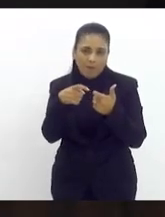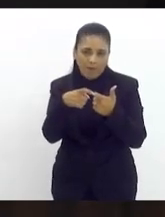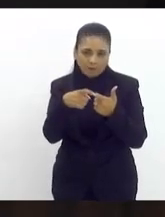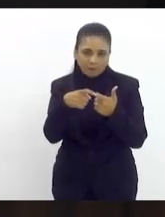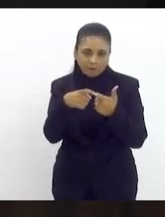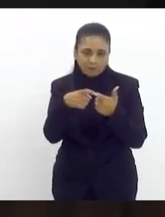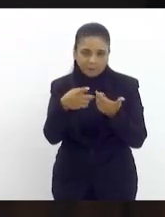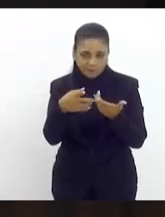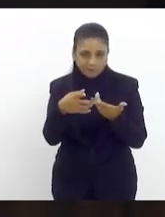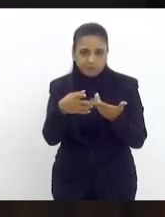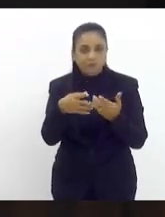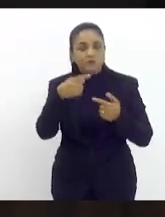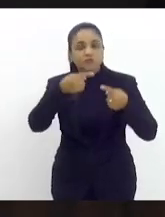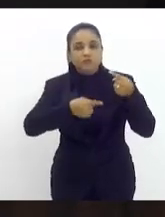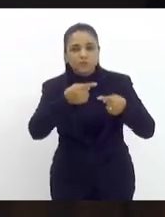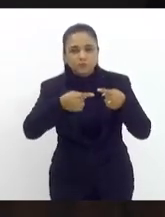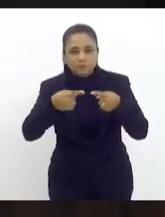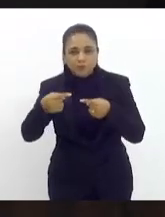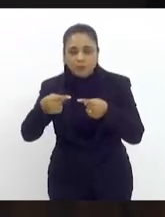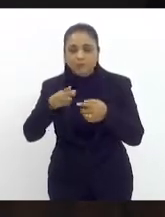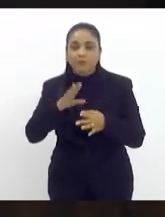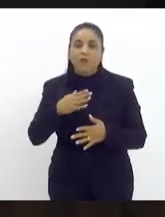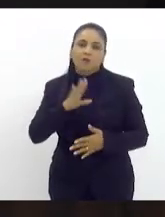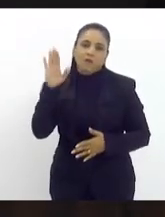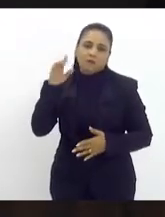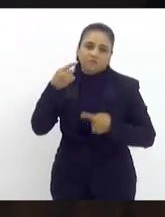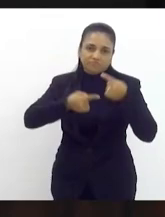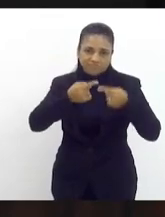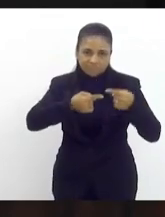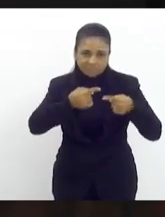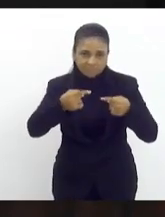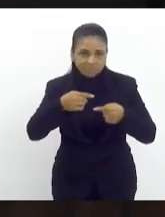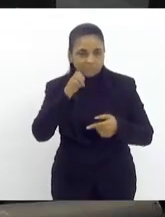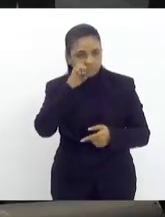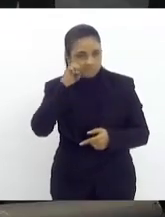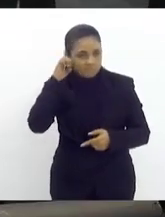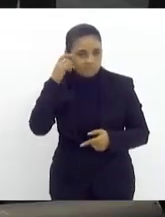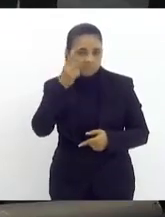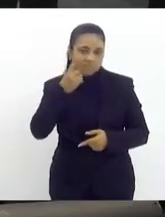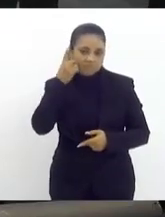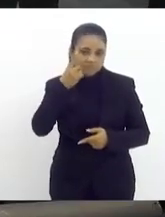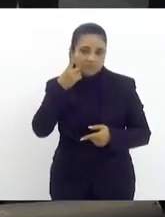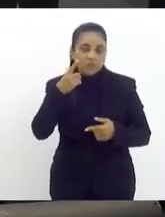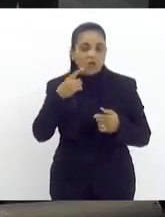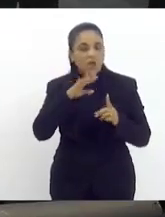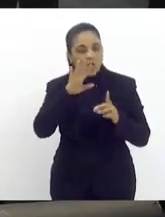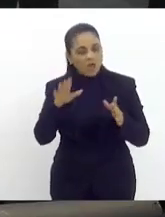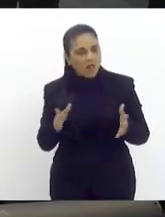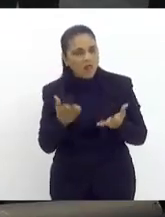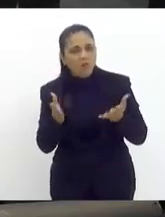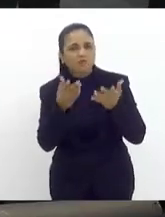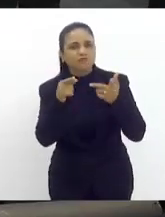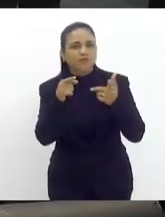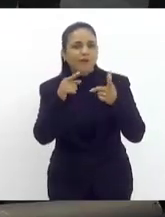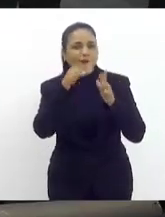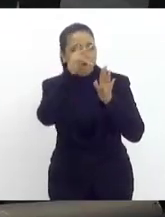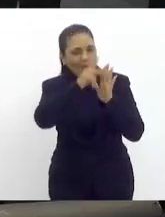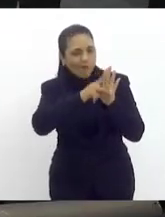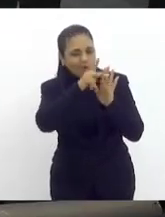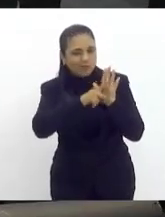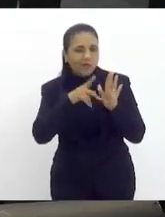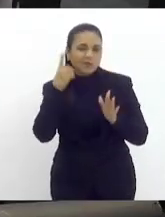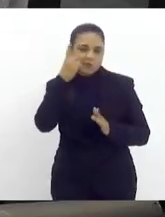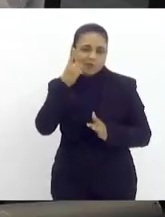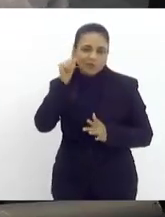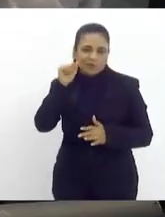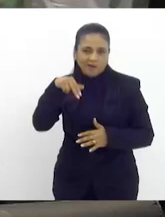menciona. Em discussão. Para discutir, presidente. Para discutir, deputada Élica Takimoto. Rapidamente, queria elogiar o projeto da autoria do